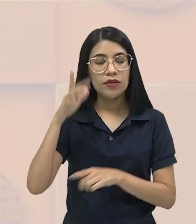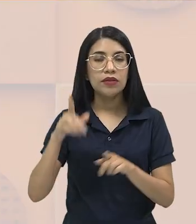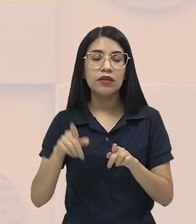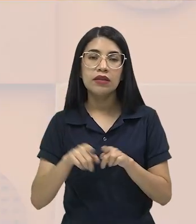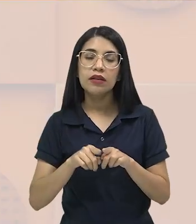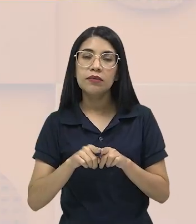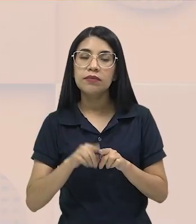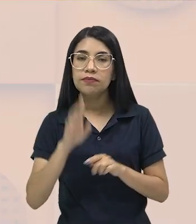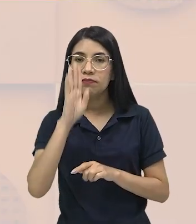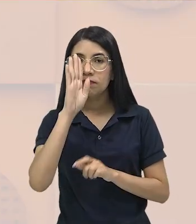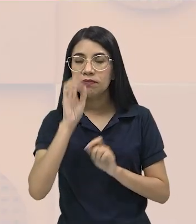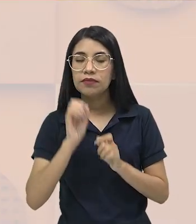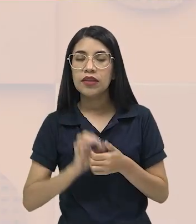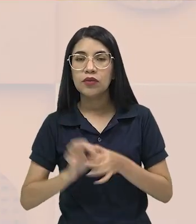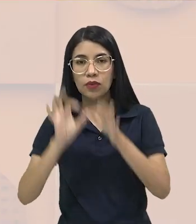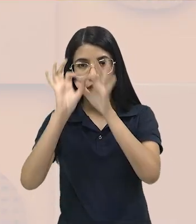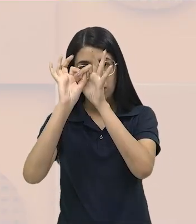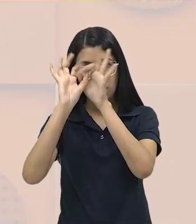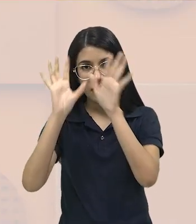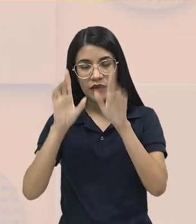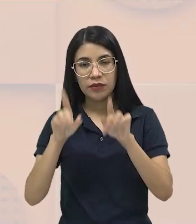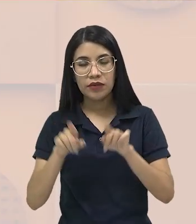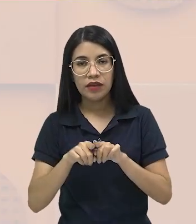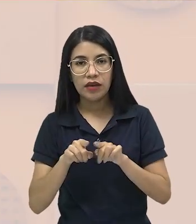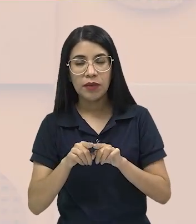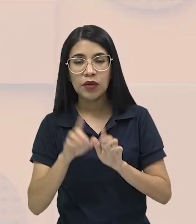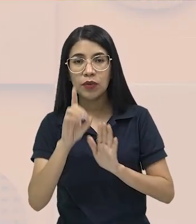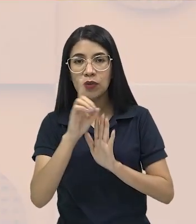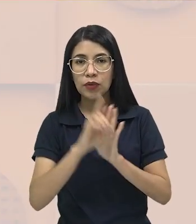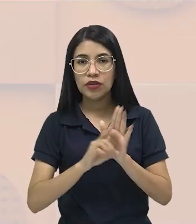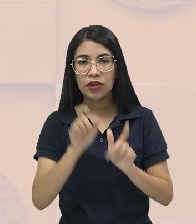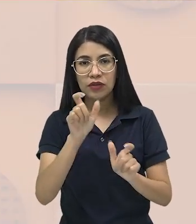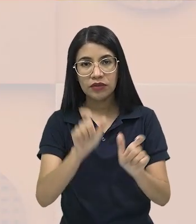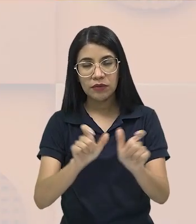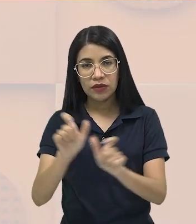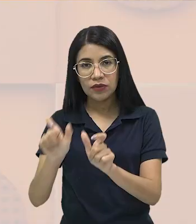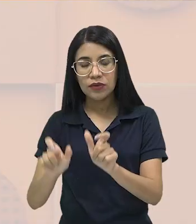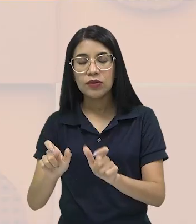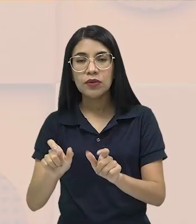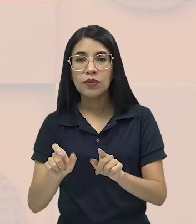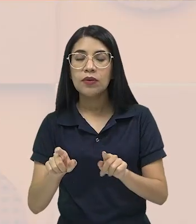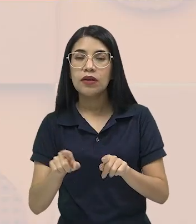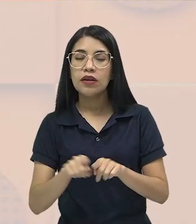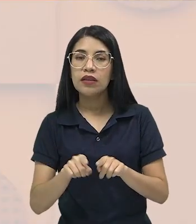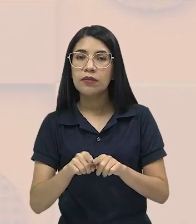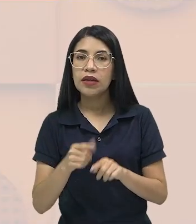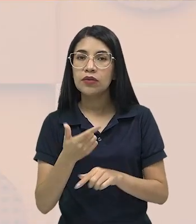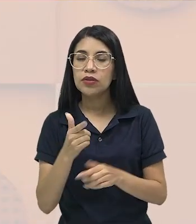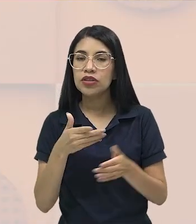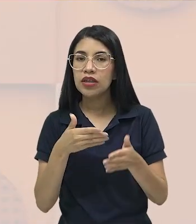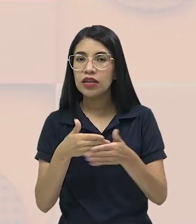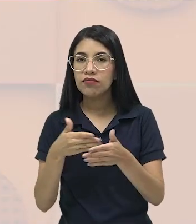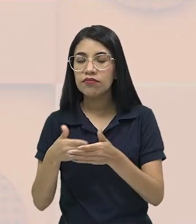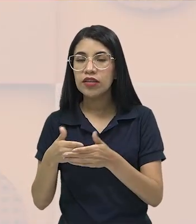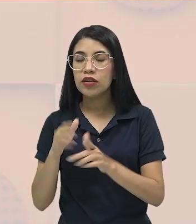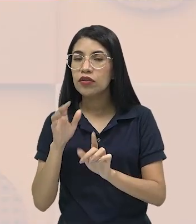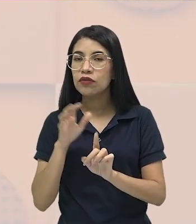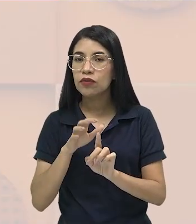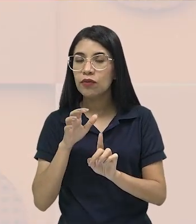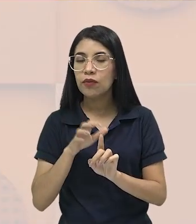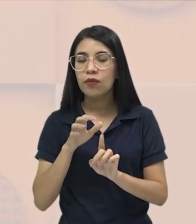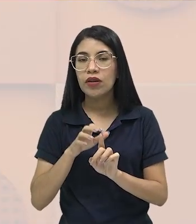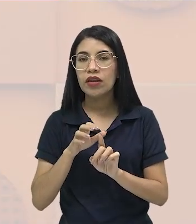principalmente nas questões da corrente liberalista, dos direitos individuais e a pouca interferência do Estado representado